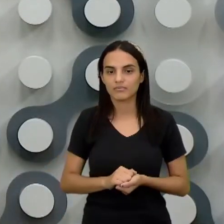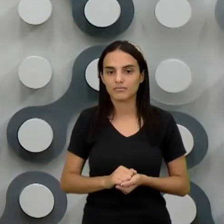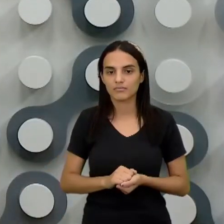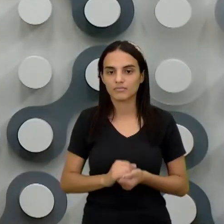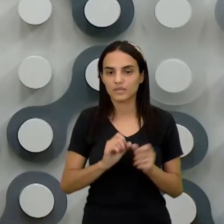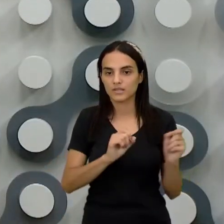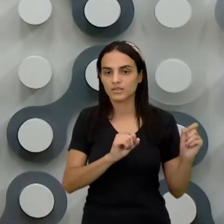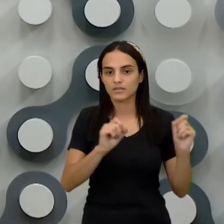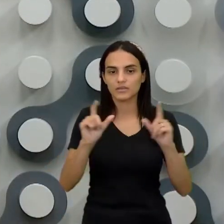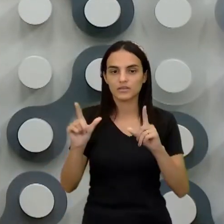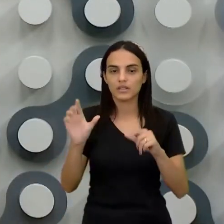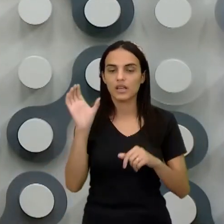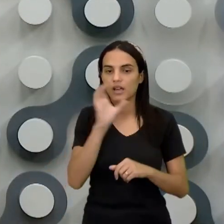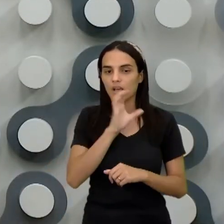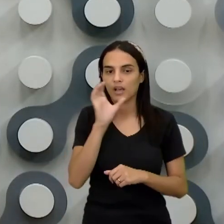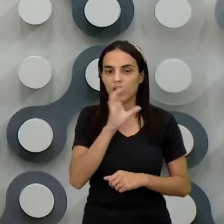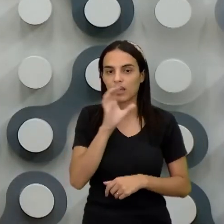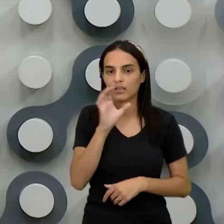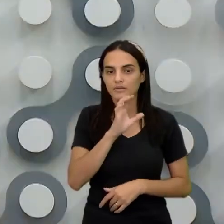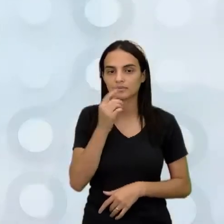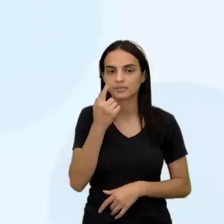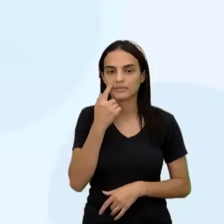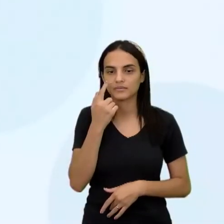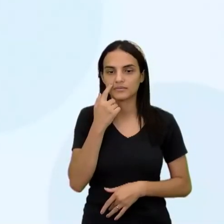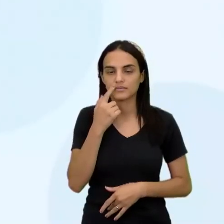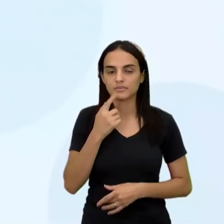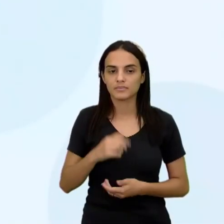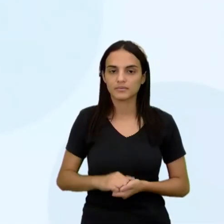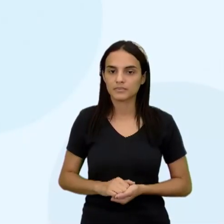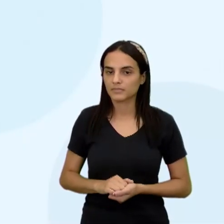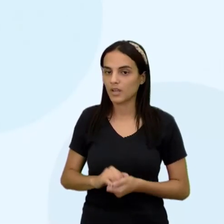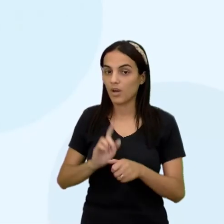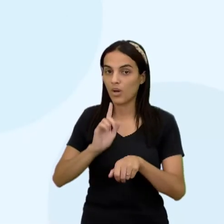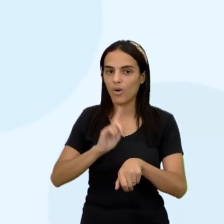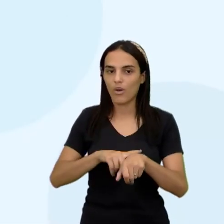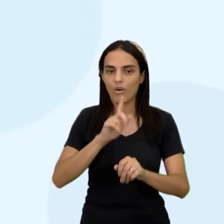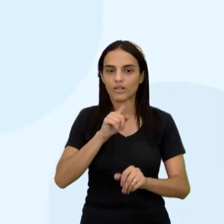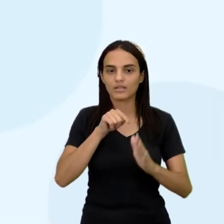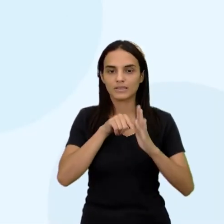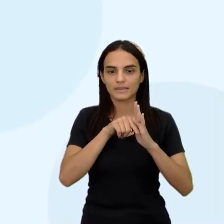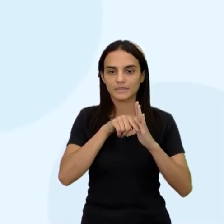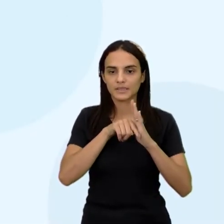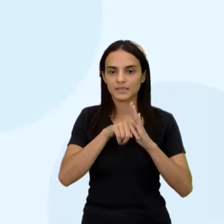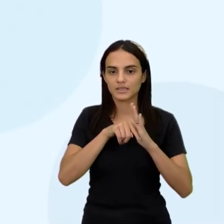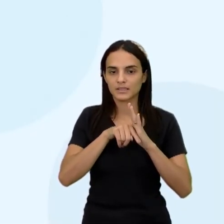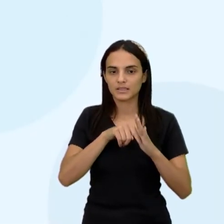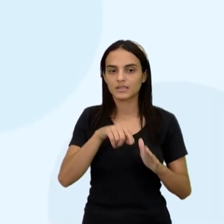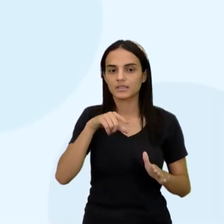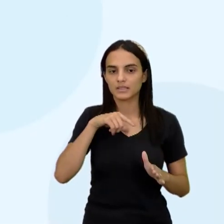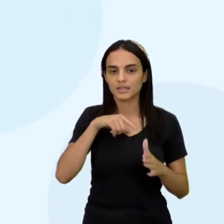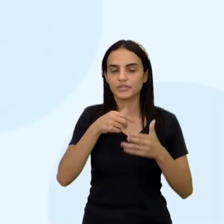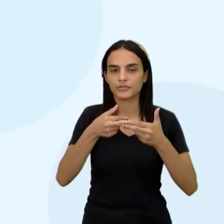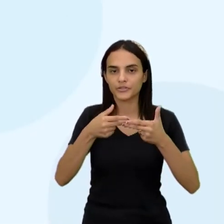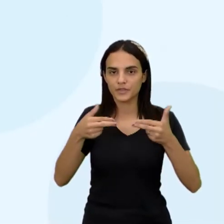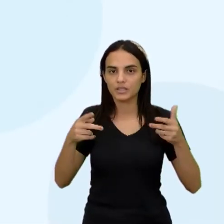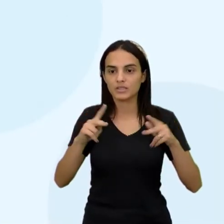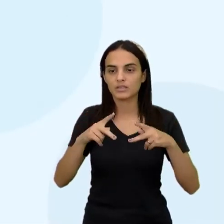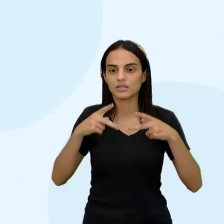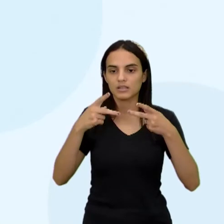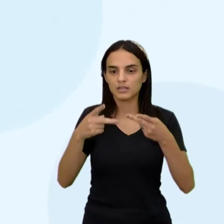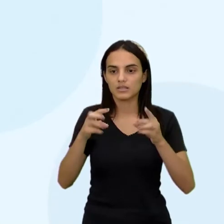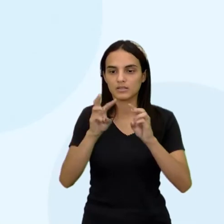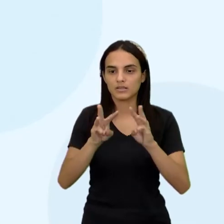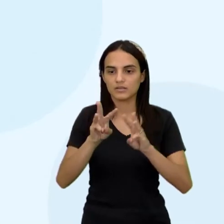para vocês rapidinho, Então aqui, para vocês, hora da pesquisa. Nós temos aí vários sites, tá? Para